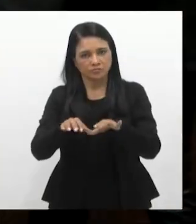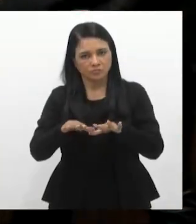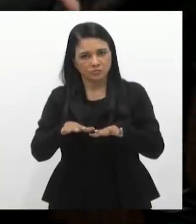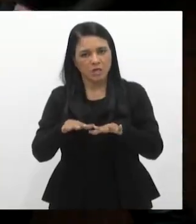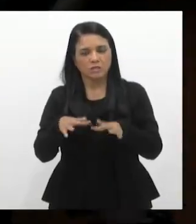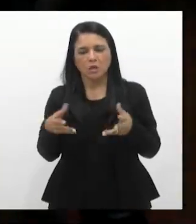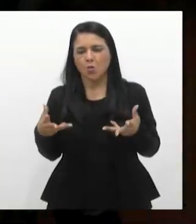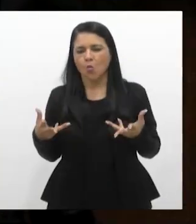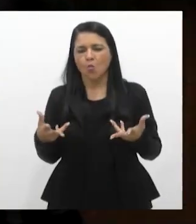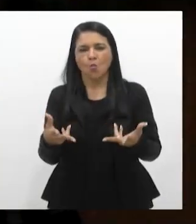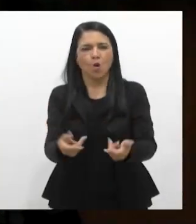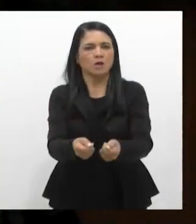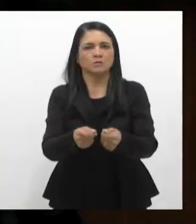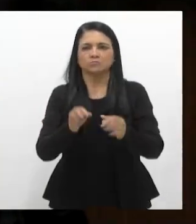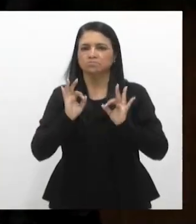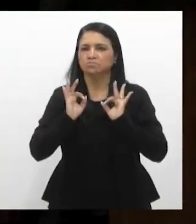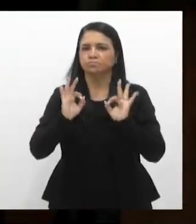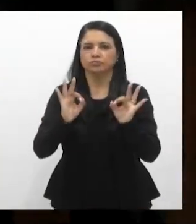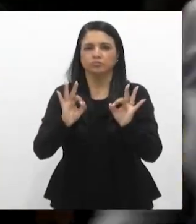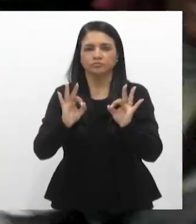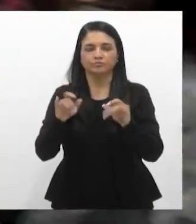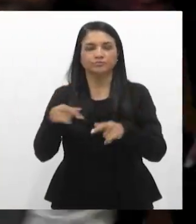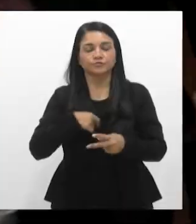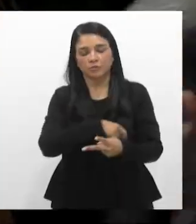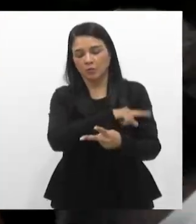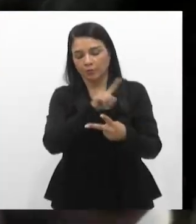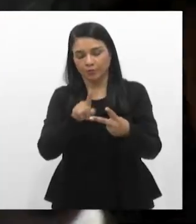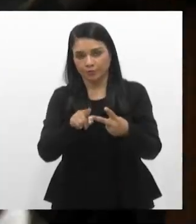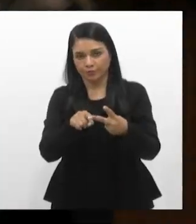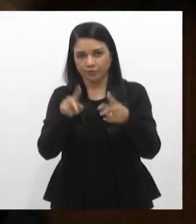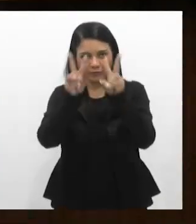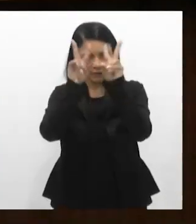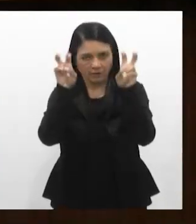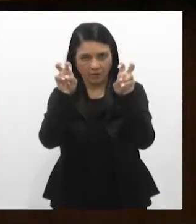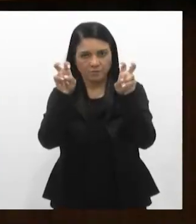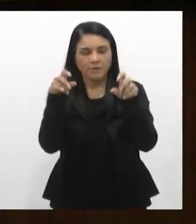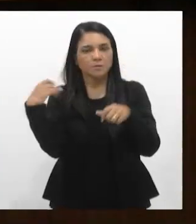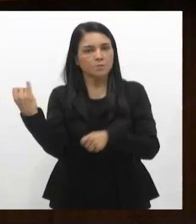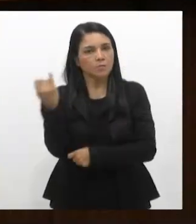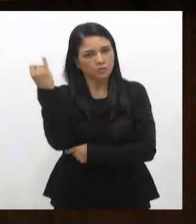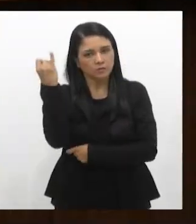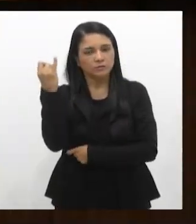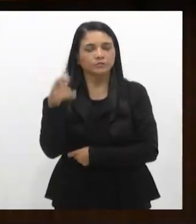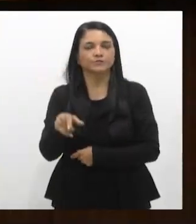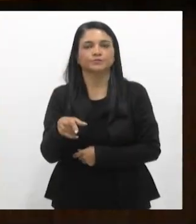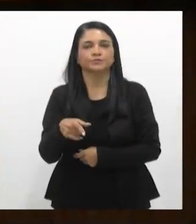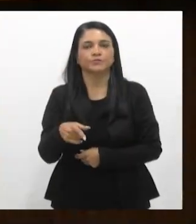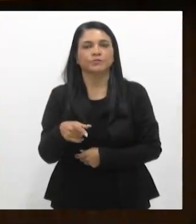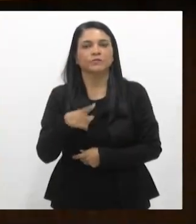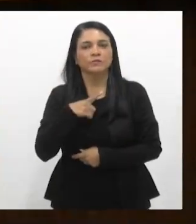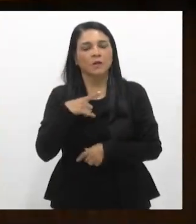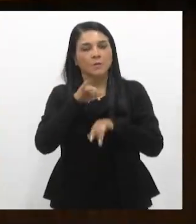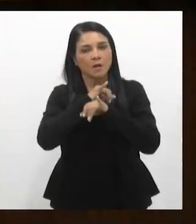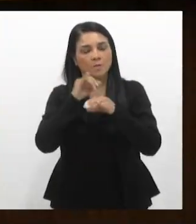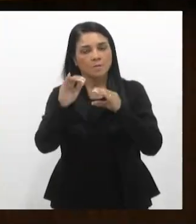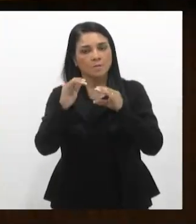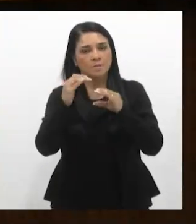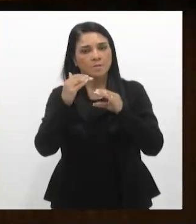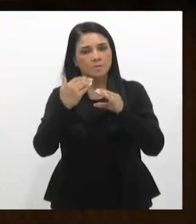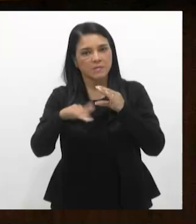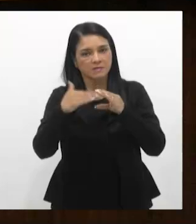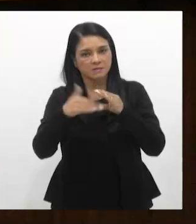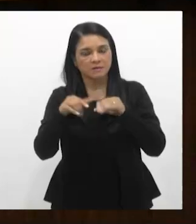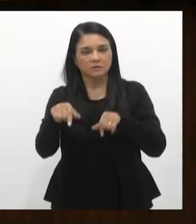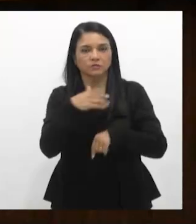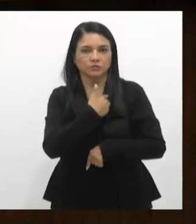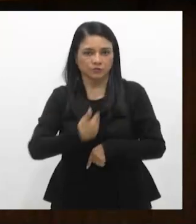altíssima qualidade. O outro tema, não tão importante quanto, mas ainda assim, presidente, a gente tem uma mensagem do governo que está